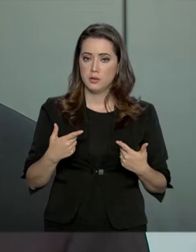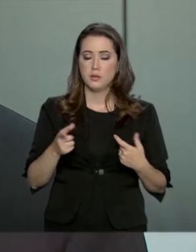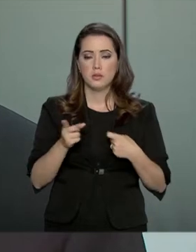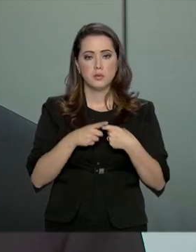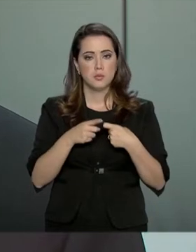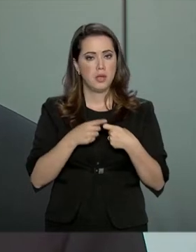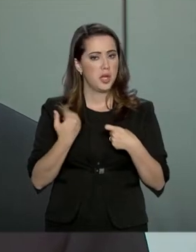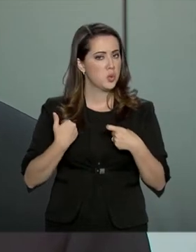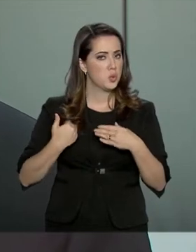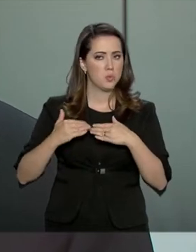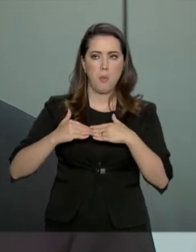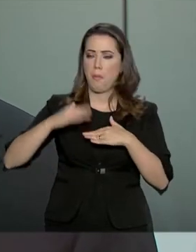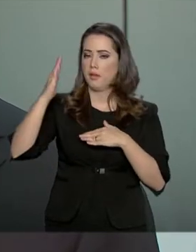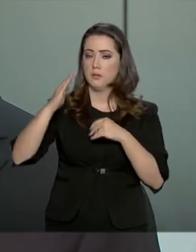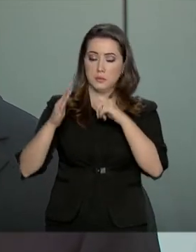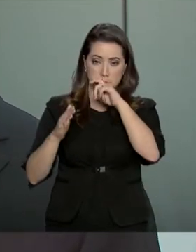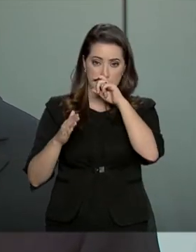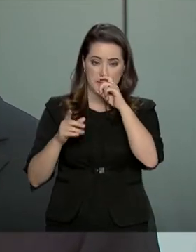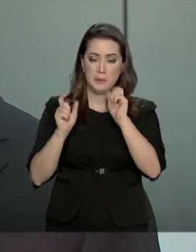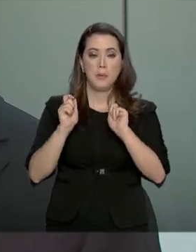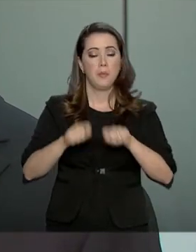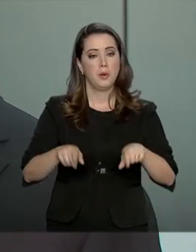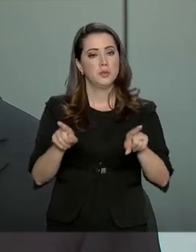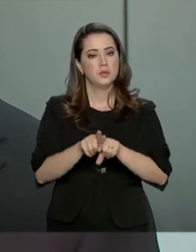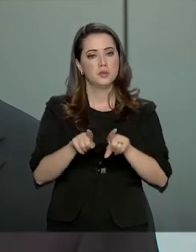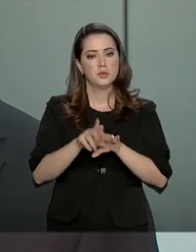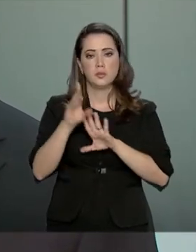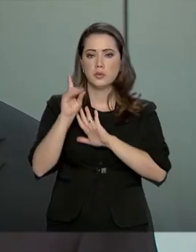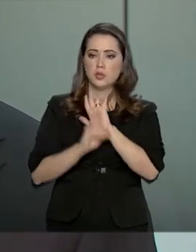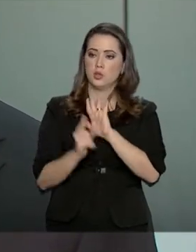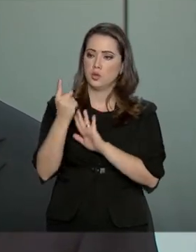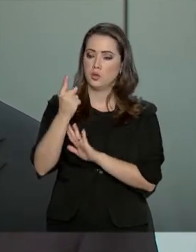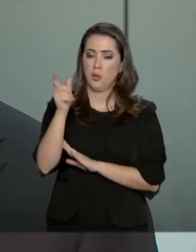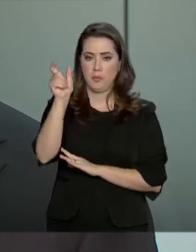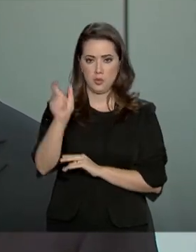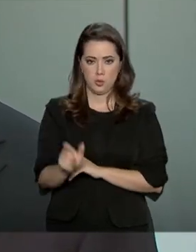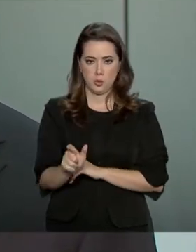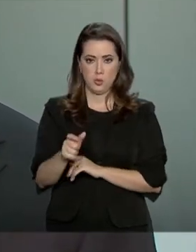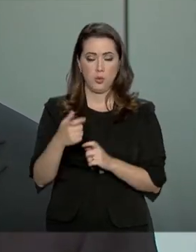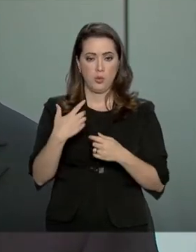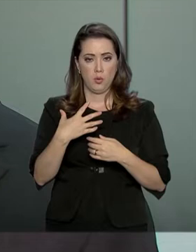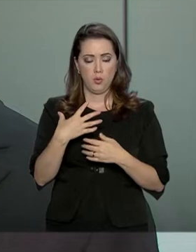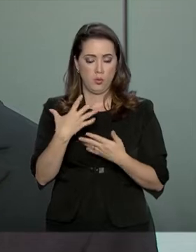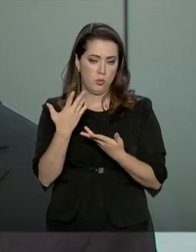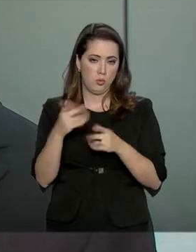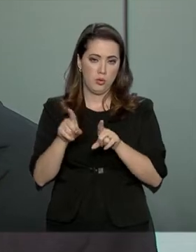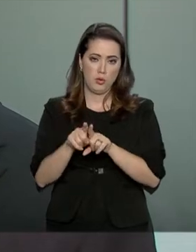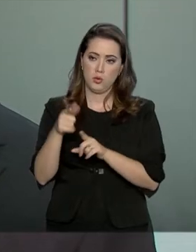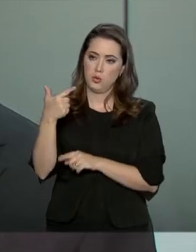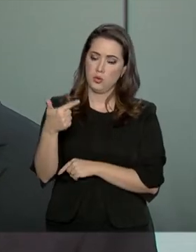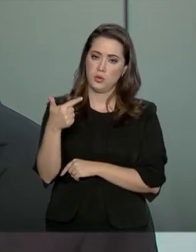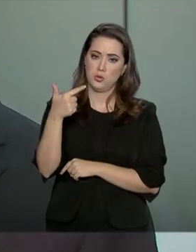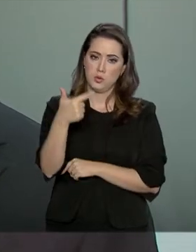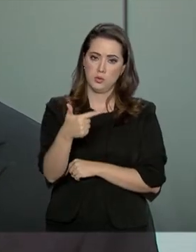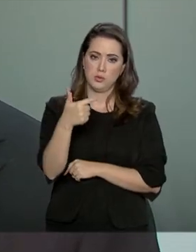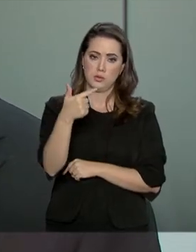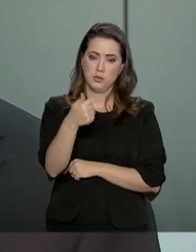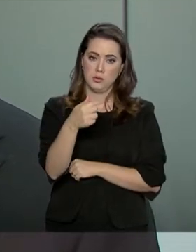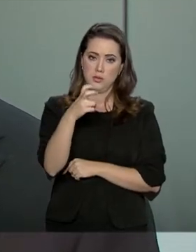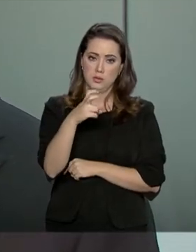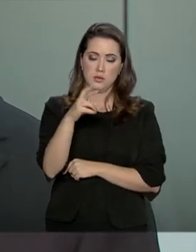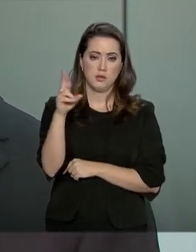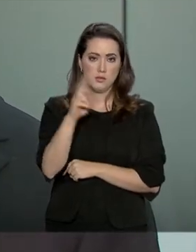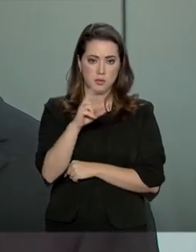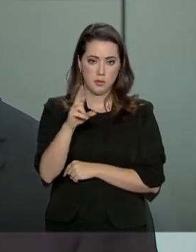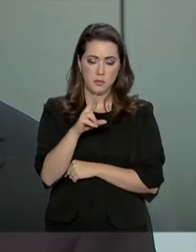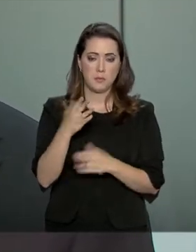sem limite ele pode também direito a um dependente dois mil duzentos e setenta e cinco reais e oito centavos é